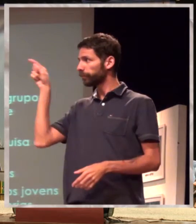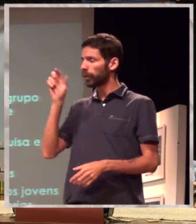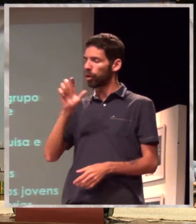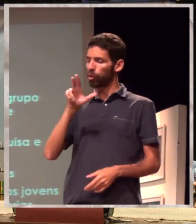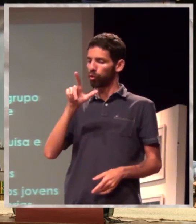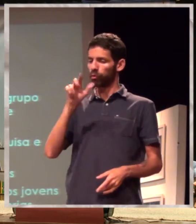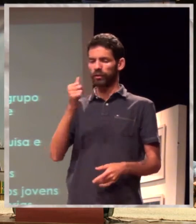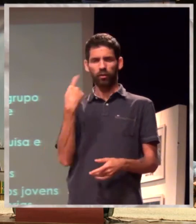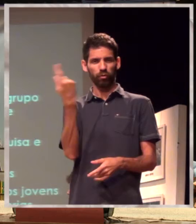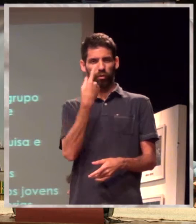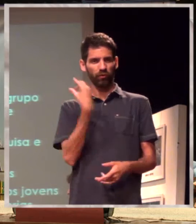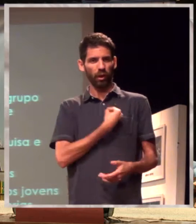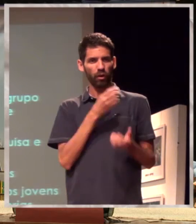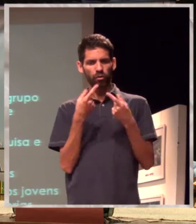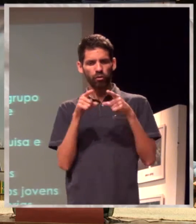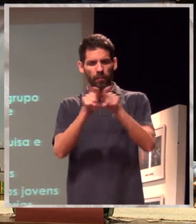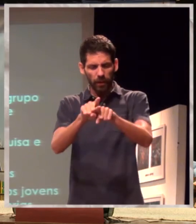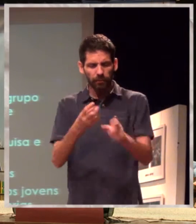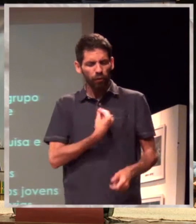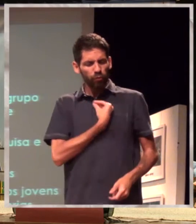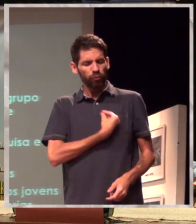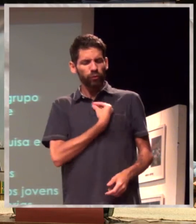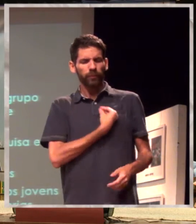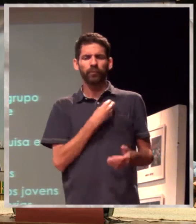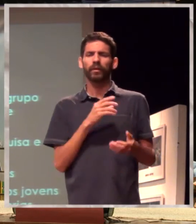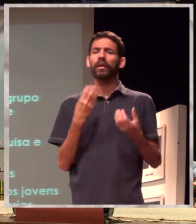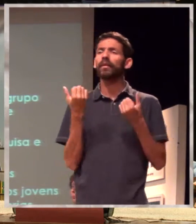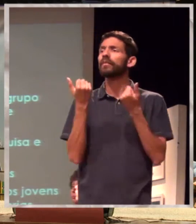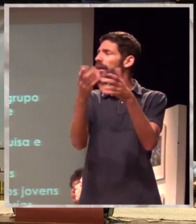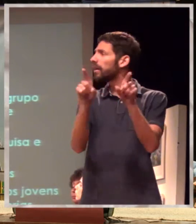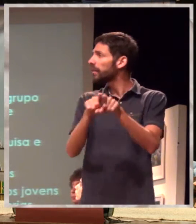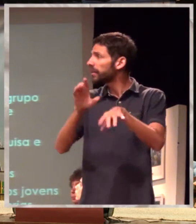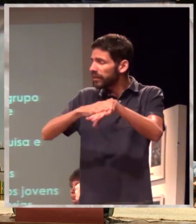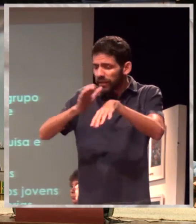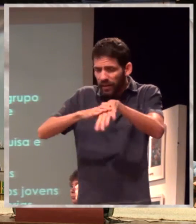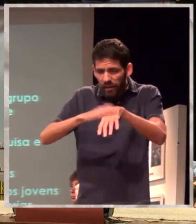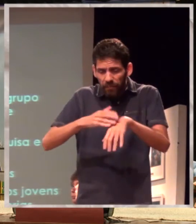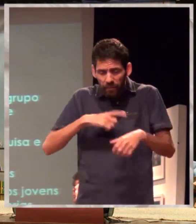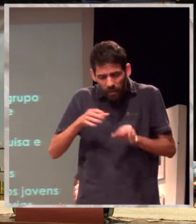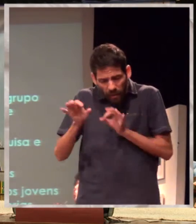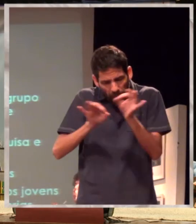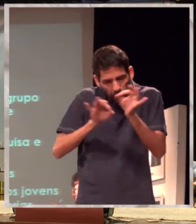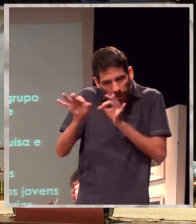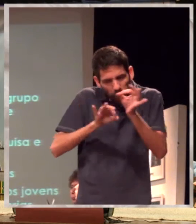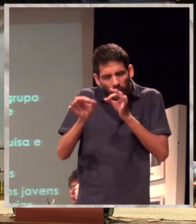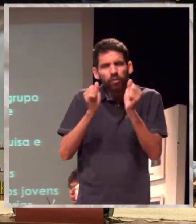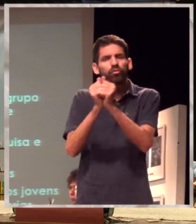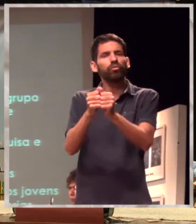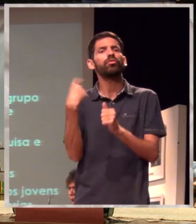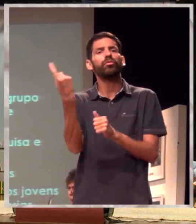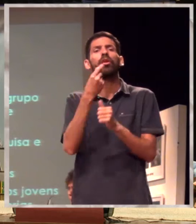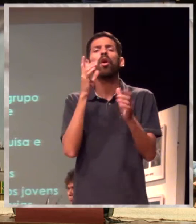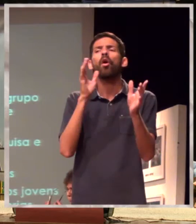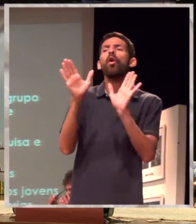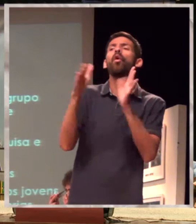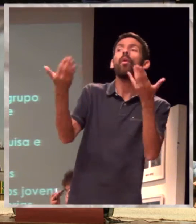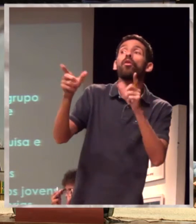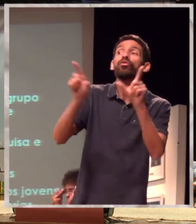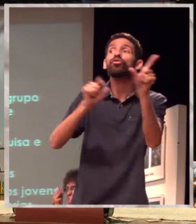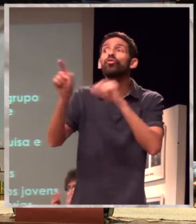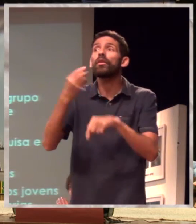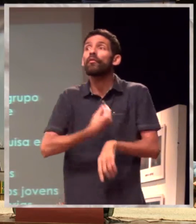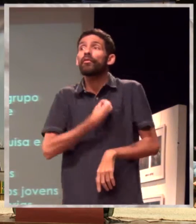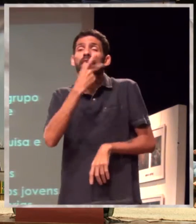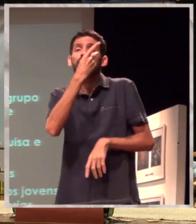estar junto com o jovem, propiciar que ele próprio possa construir também, encontrar quais os caminhos